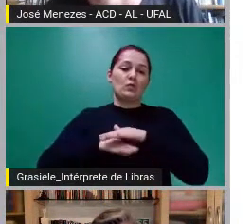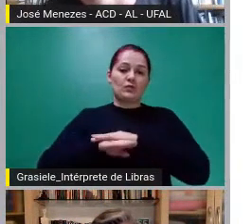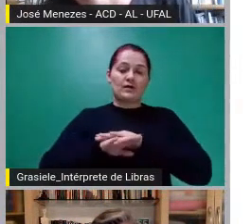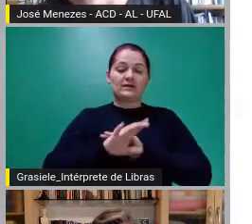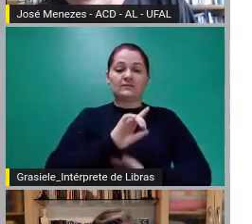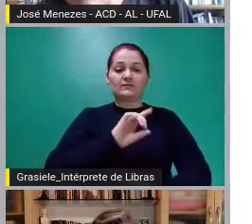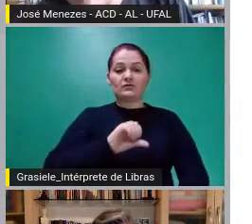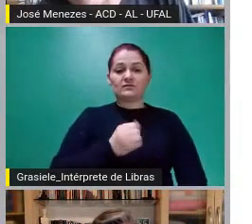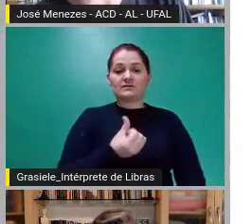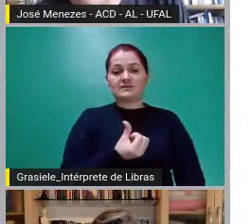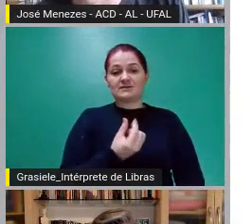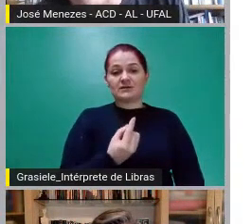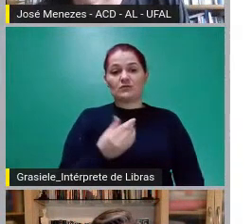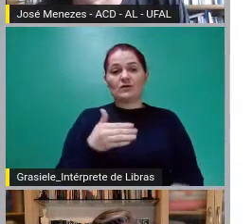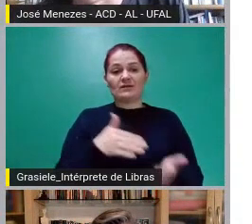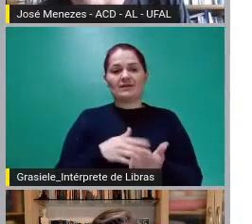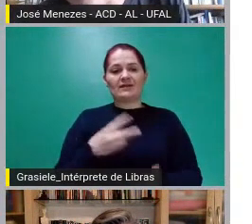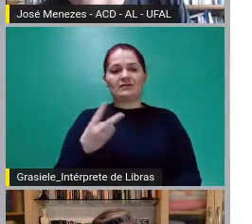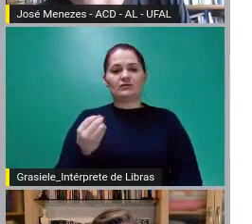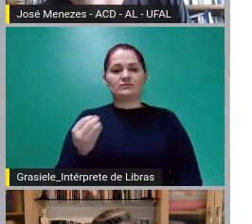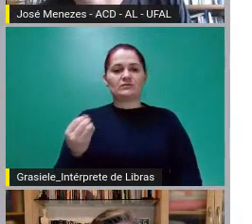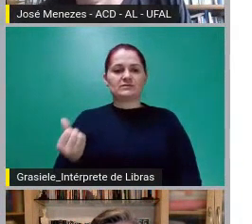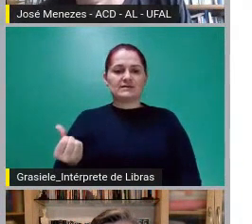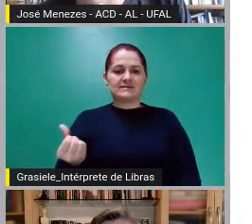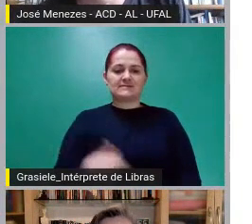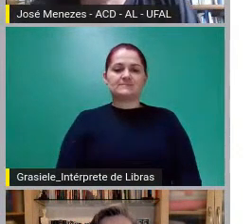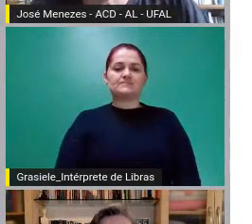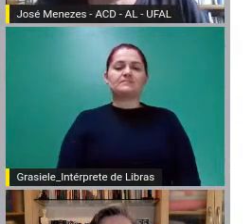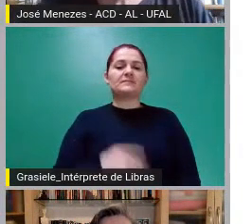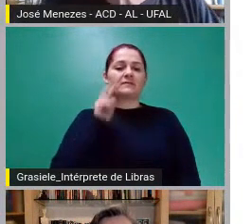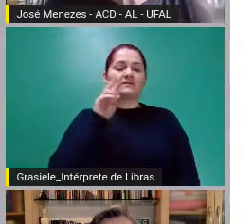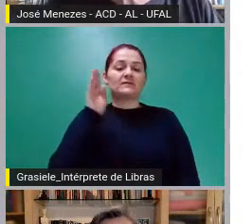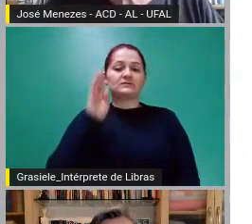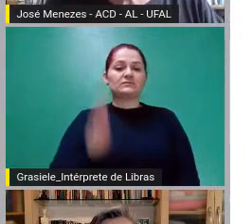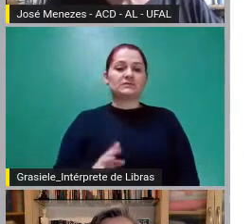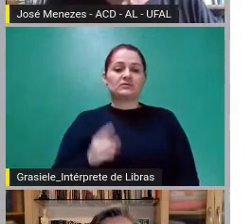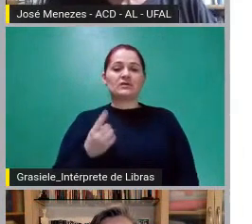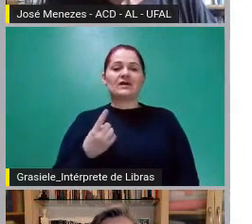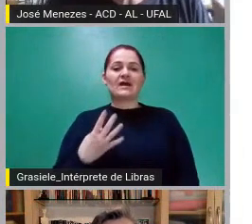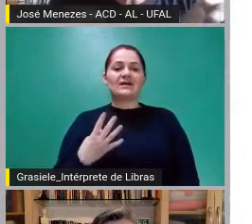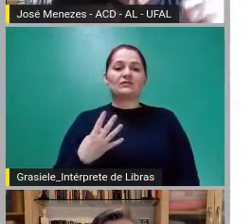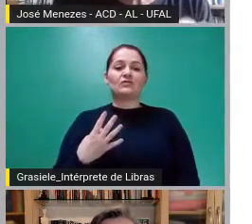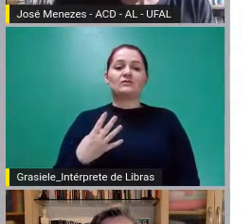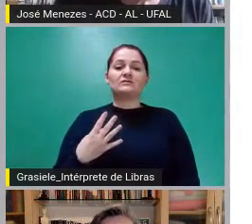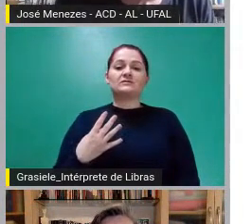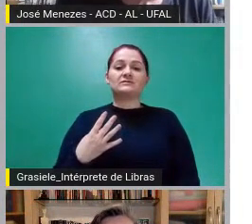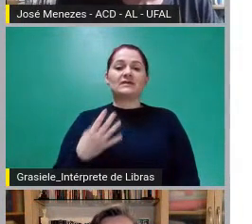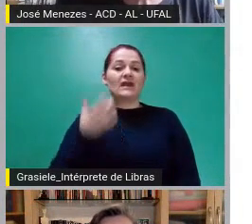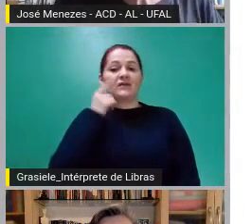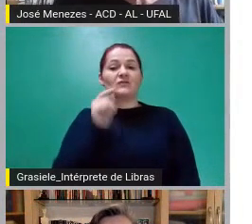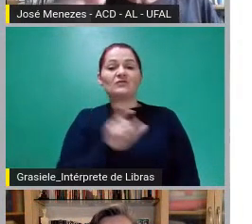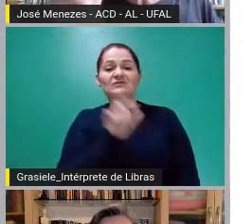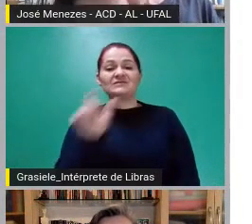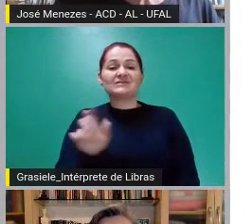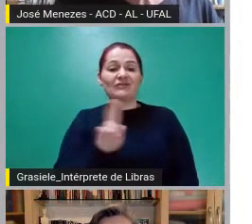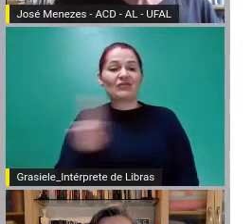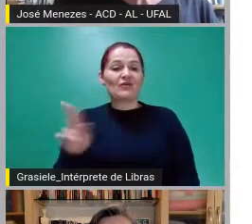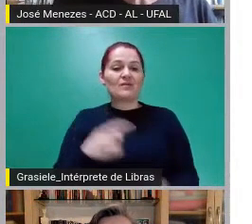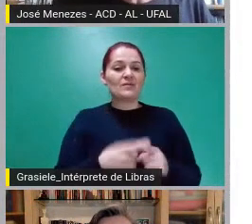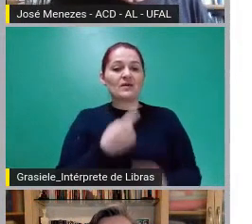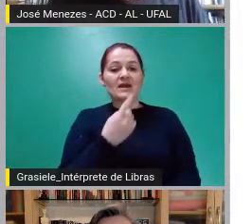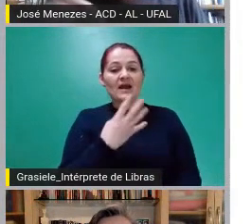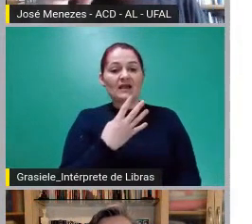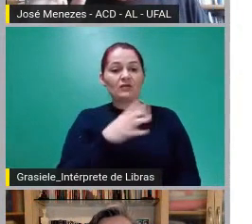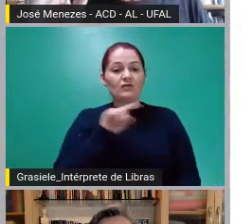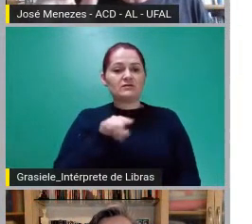Brasil, 14 quatrilhões, eu nem vou conseguir pronunciar, mas aqui dá para ter uma ideia de que, terminando o